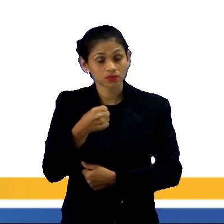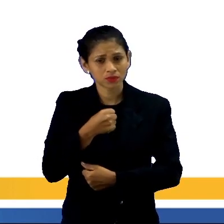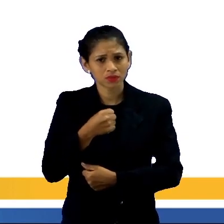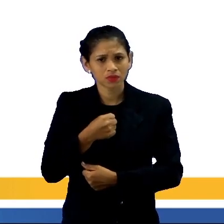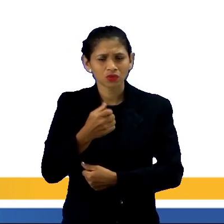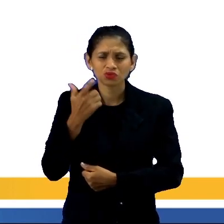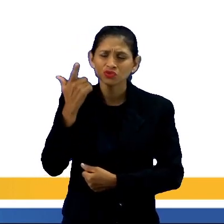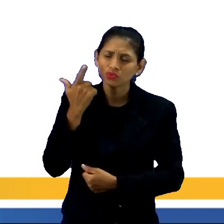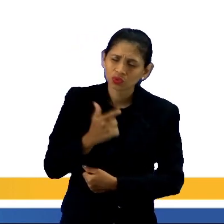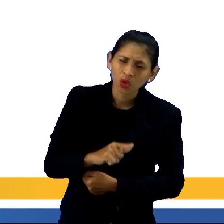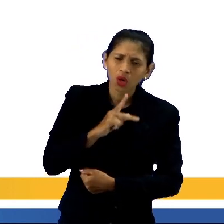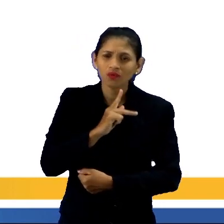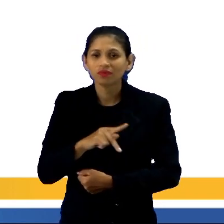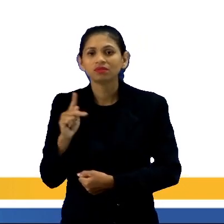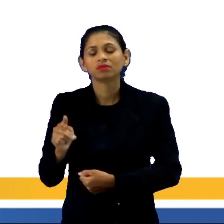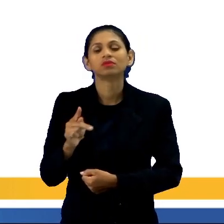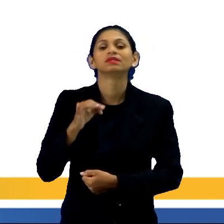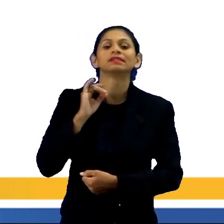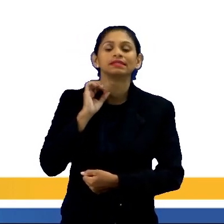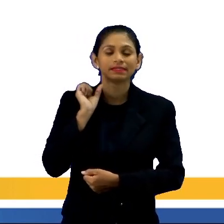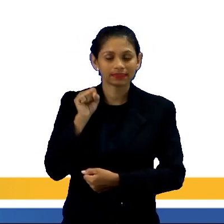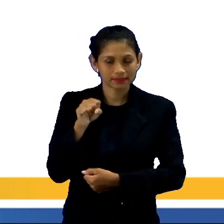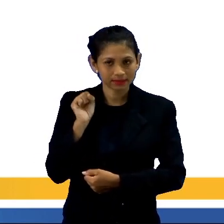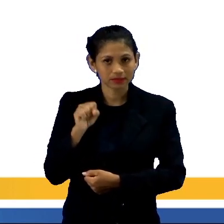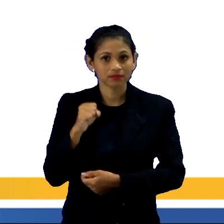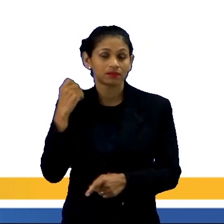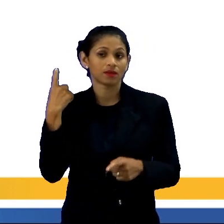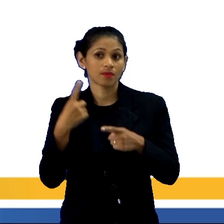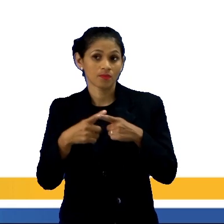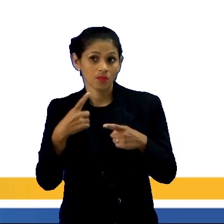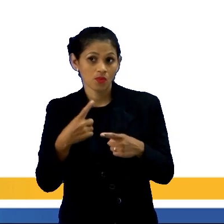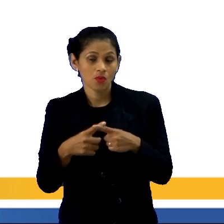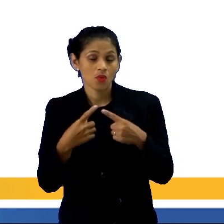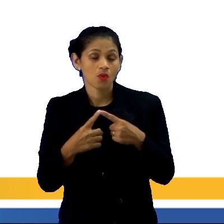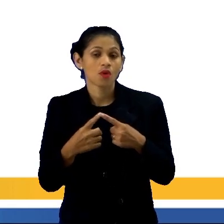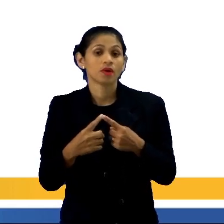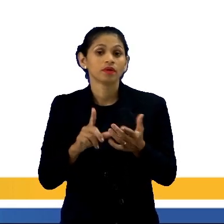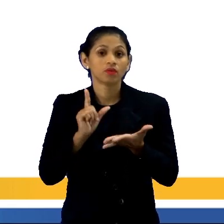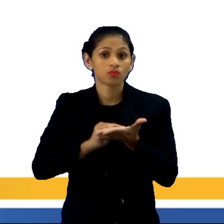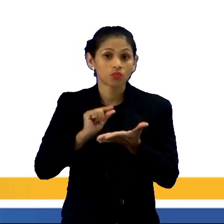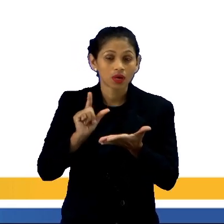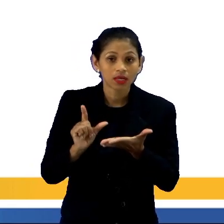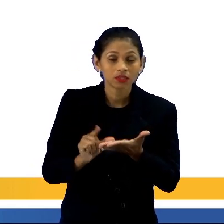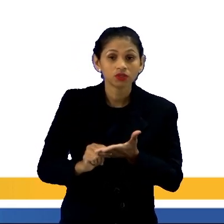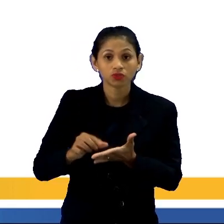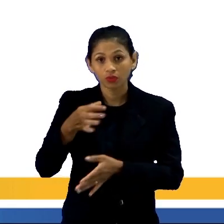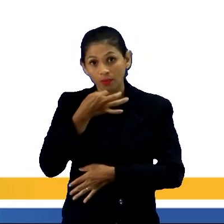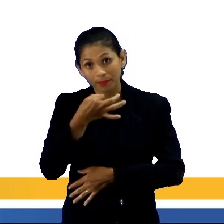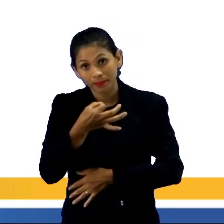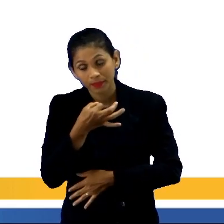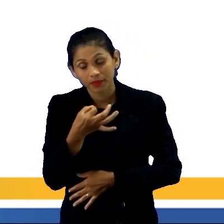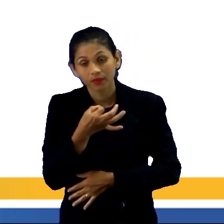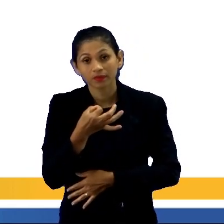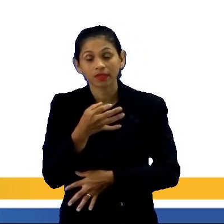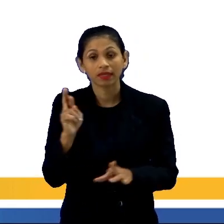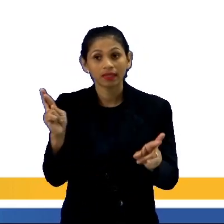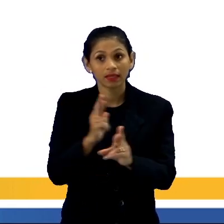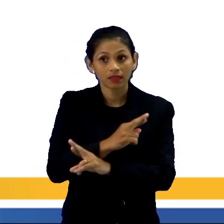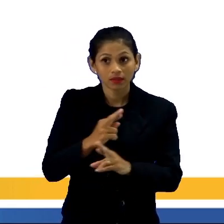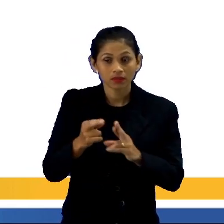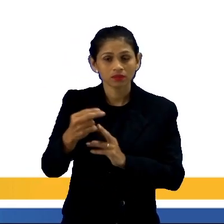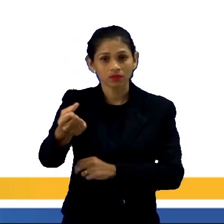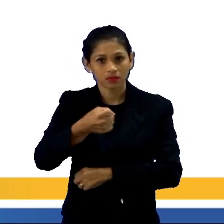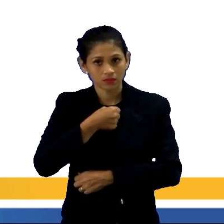quê? Porque o artigo de opinião é um texto da esfera jornalística. O artigo de opinião é veiculado